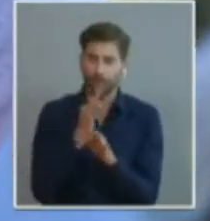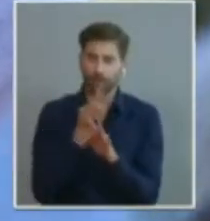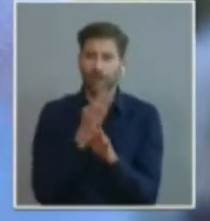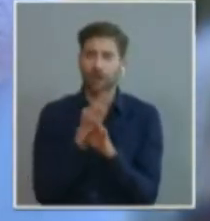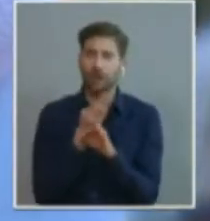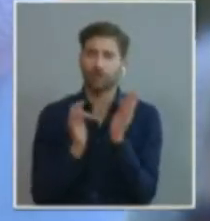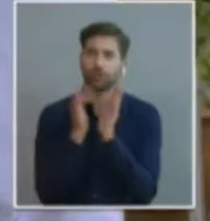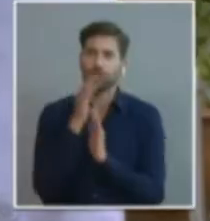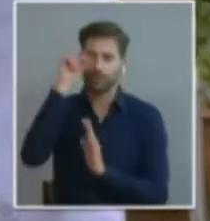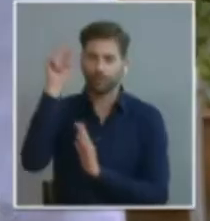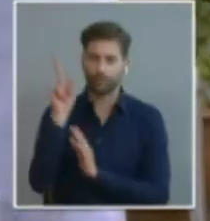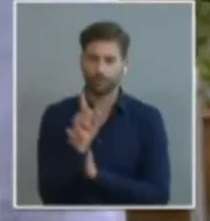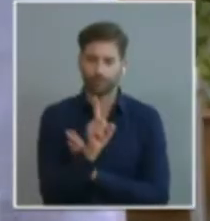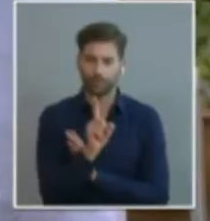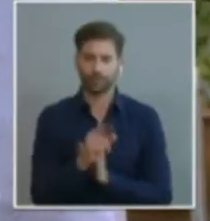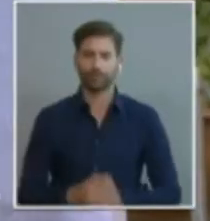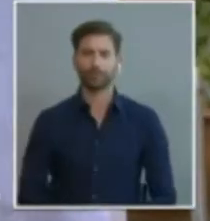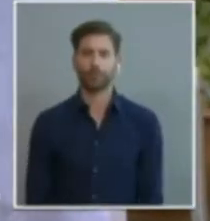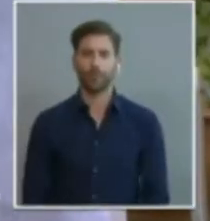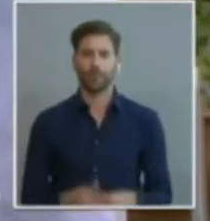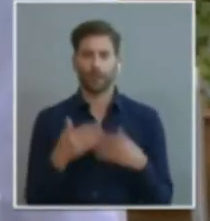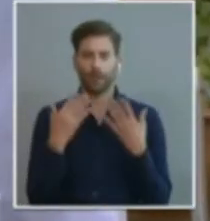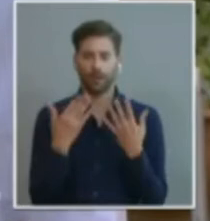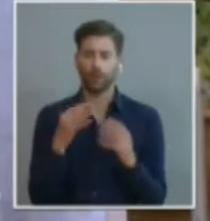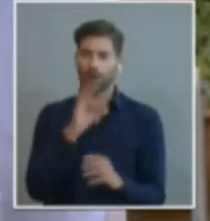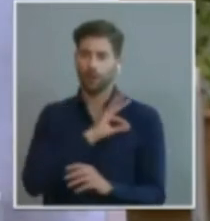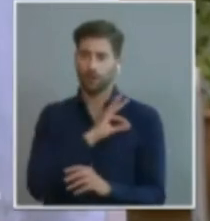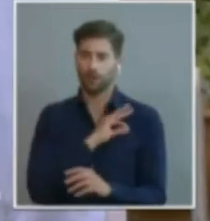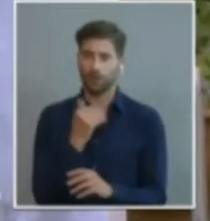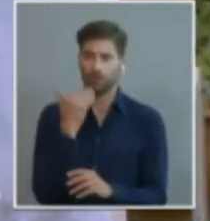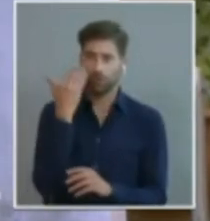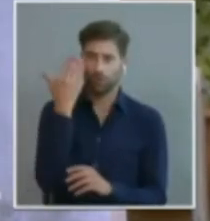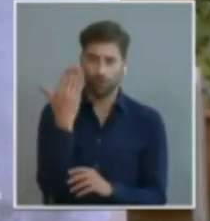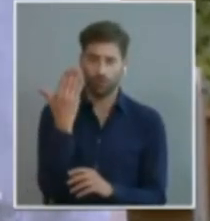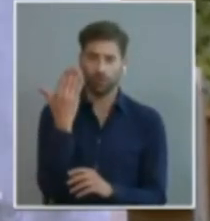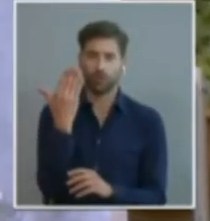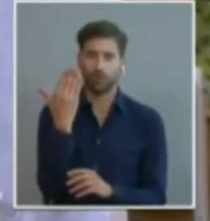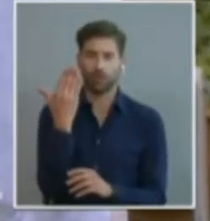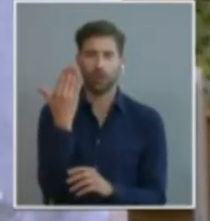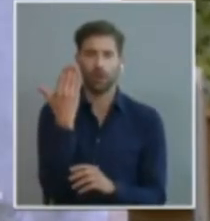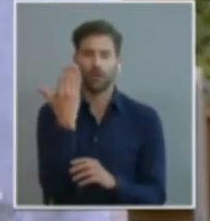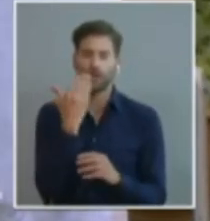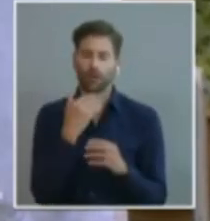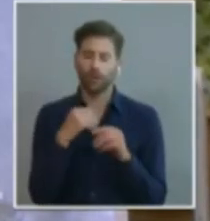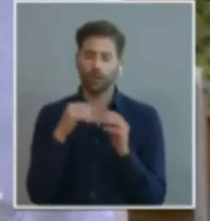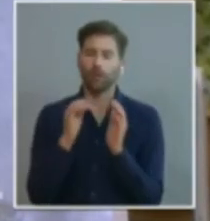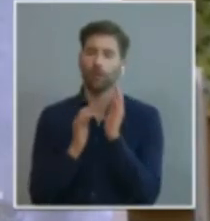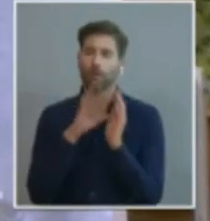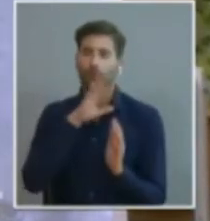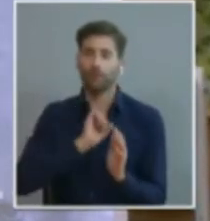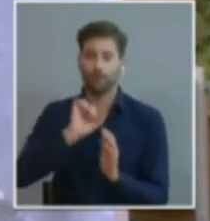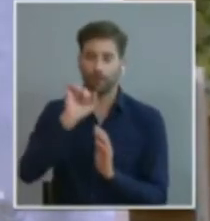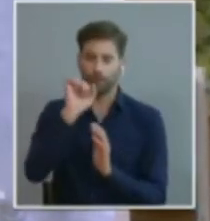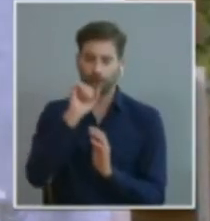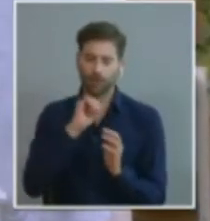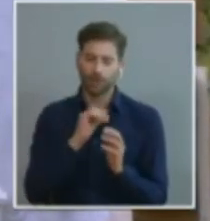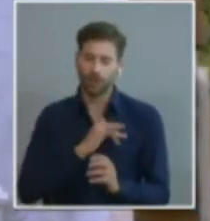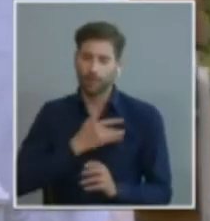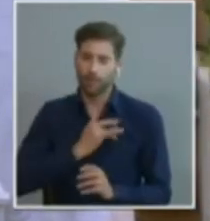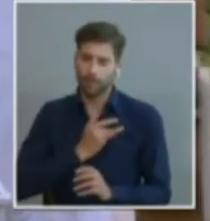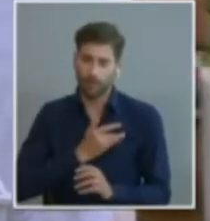Jesus. Celebrando agora, Senhor, o memorial da paixão redentora do vosso Filho, da sua